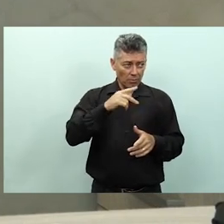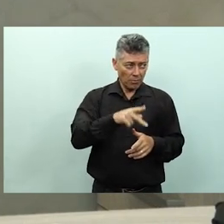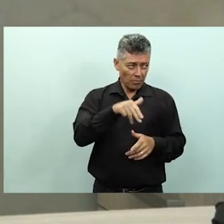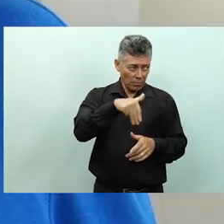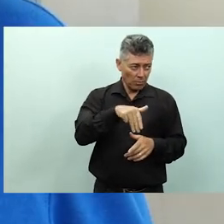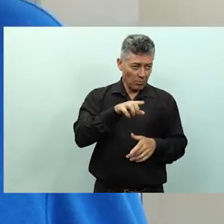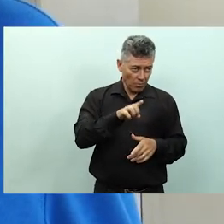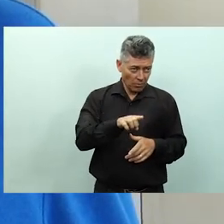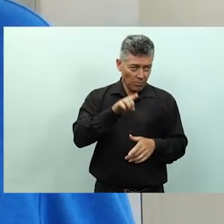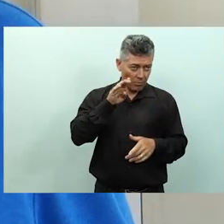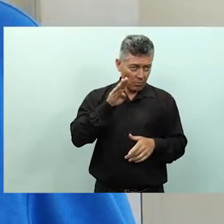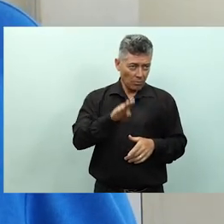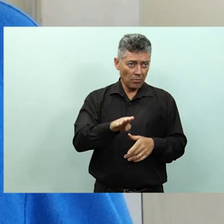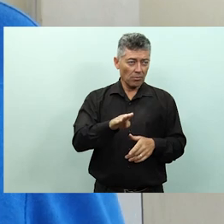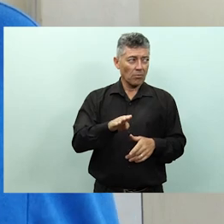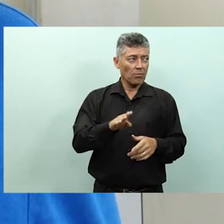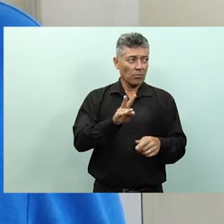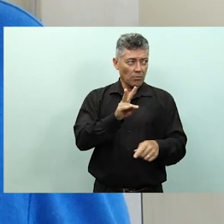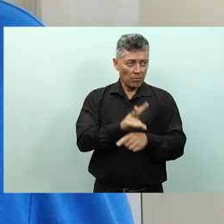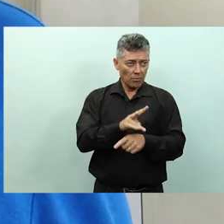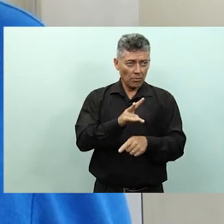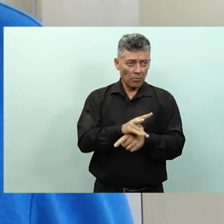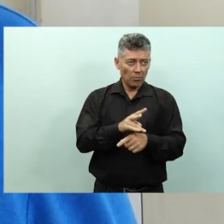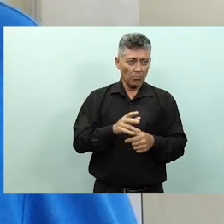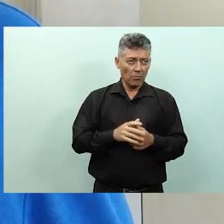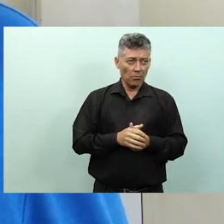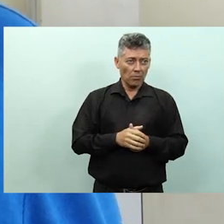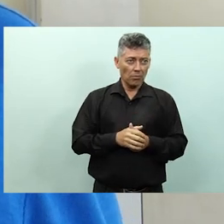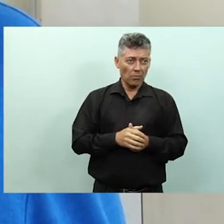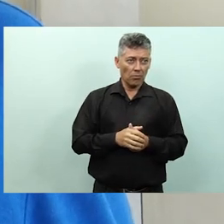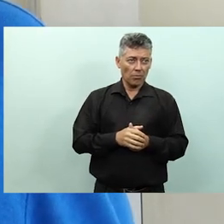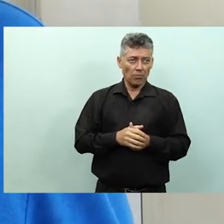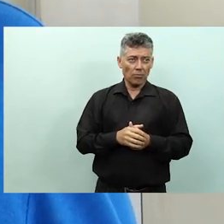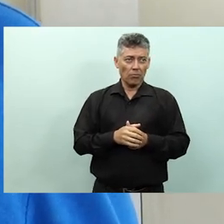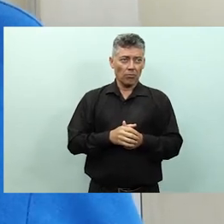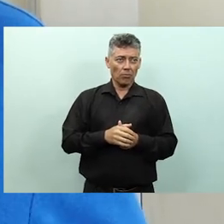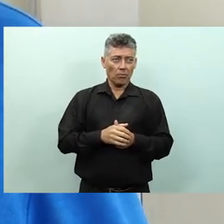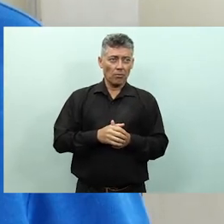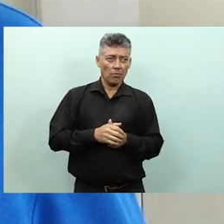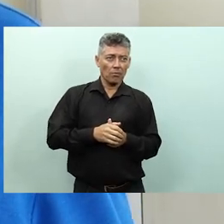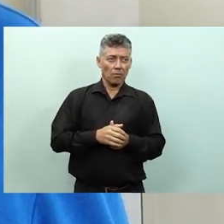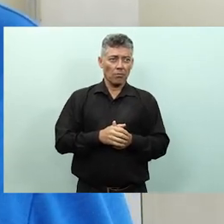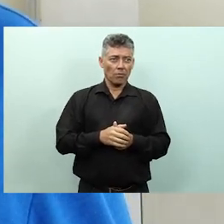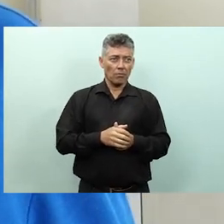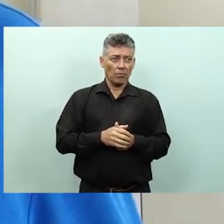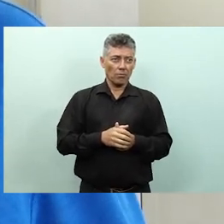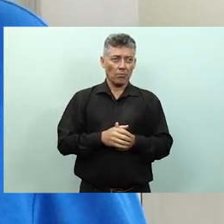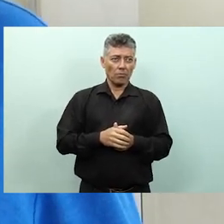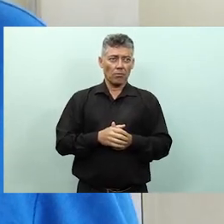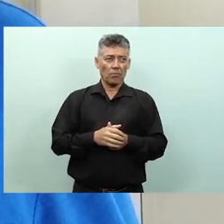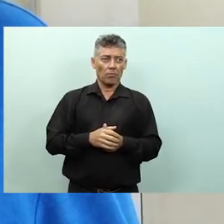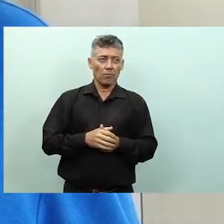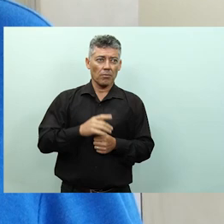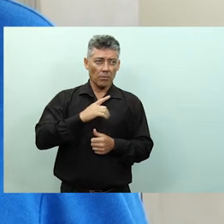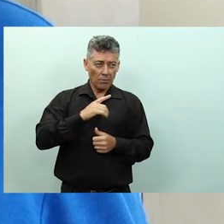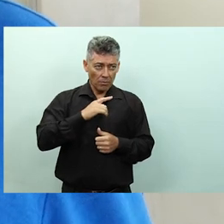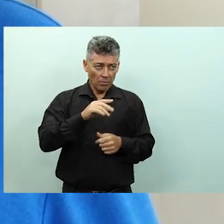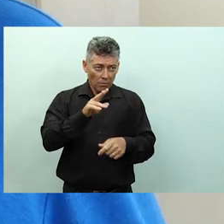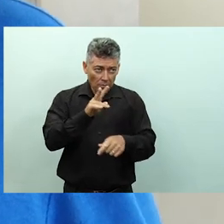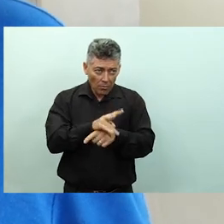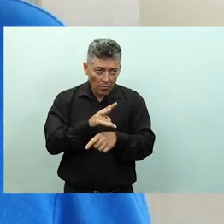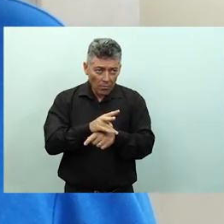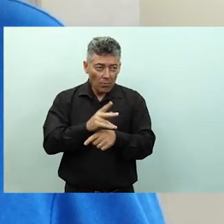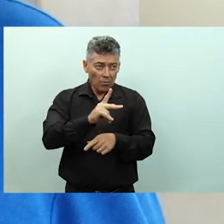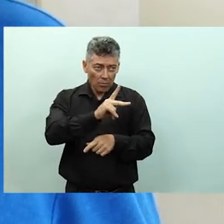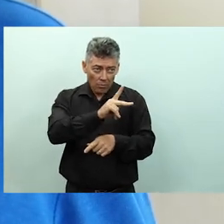como aliado. Em relação aos servidores, né, aos seus assessores, ela era muito cobrona, né? Ela, inclusive, era